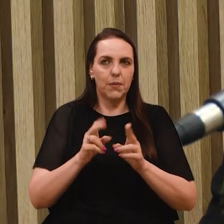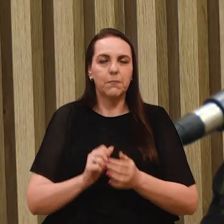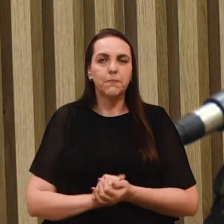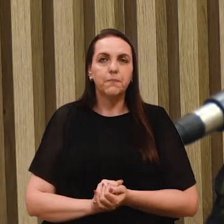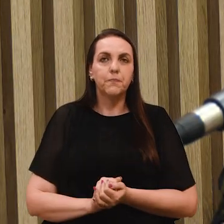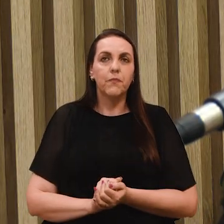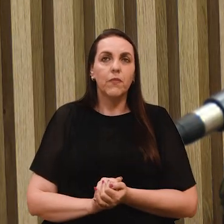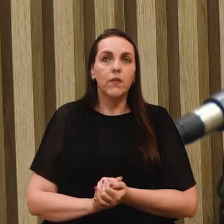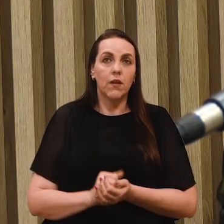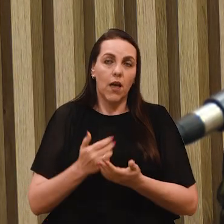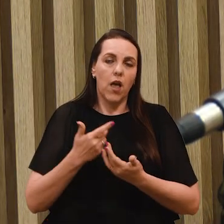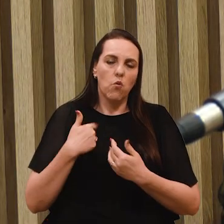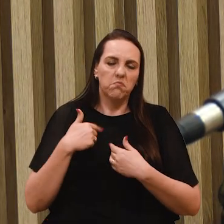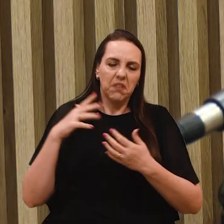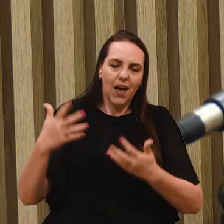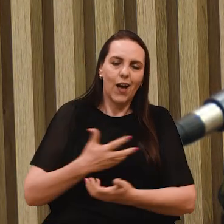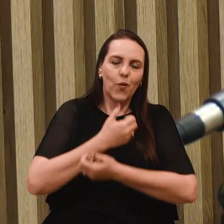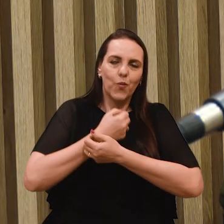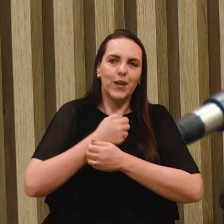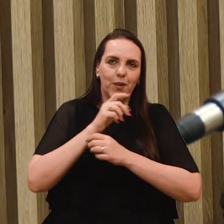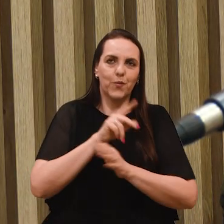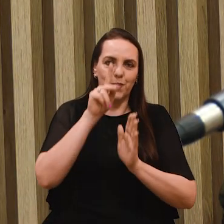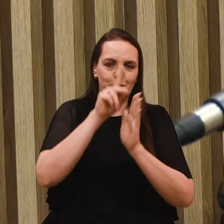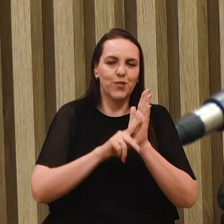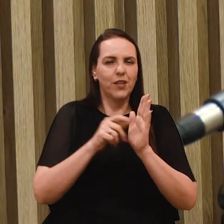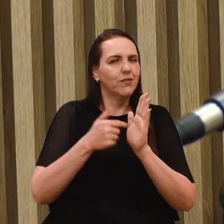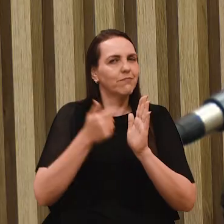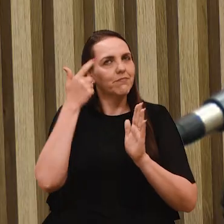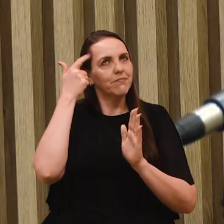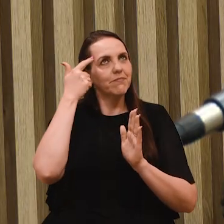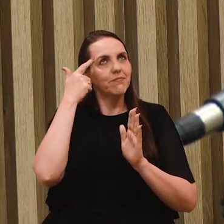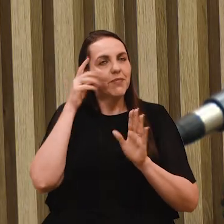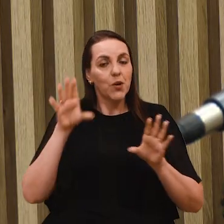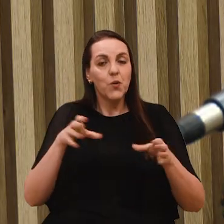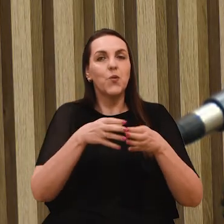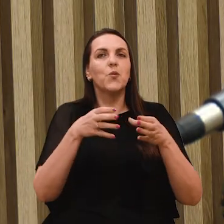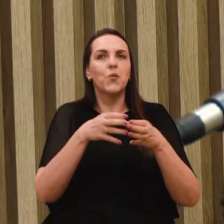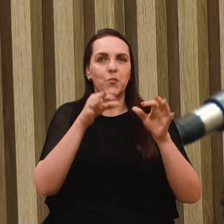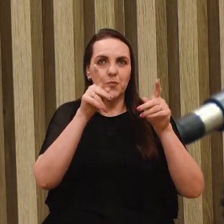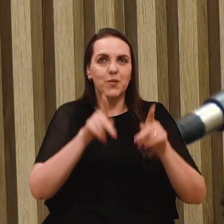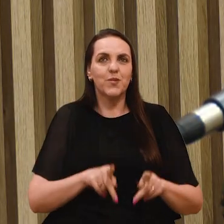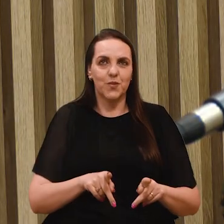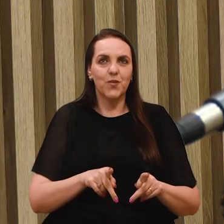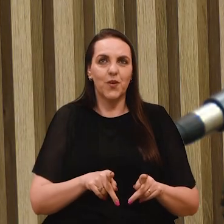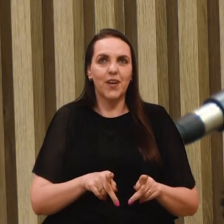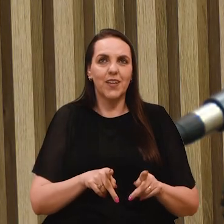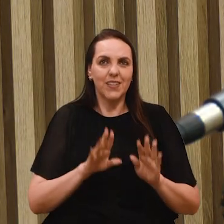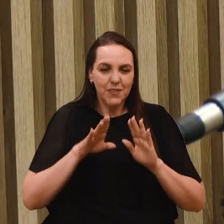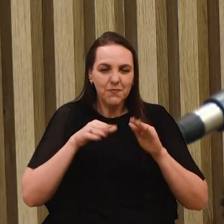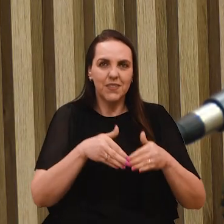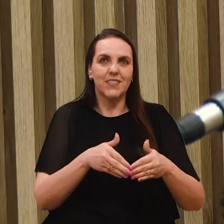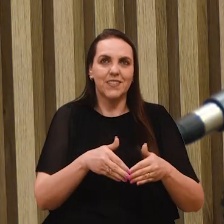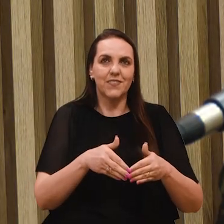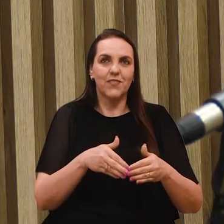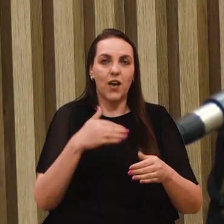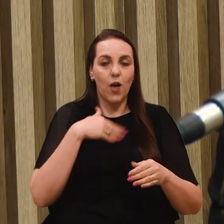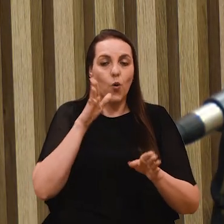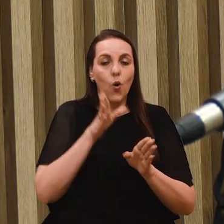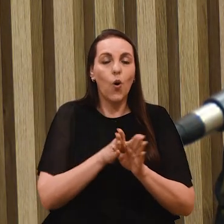eu abracei o projeto pensando em uma turma em específico, que é a turma que eu sou professor